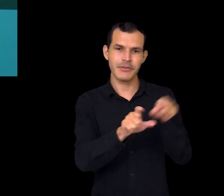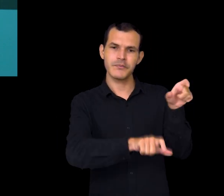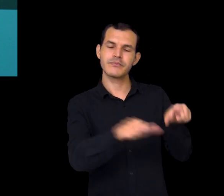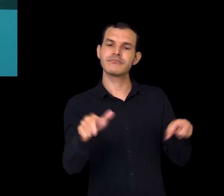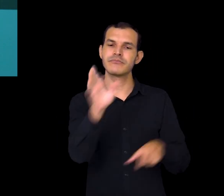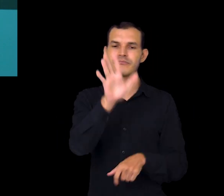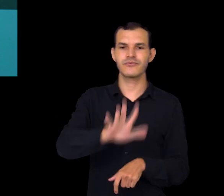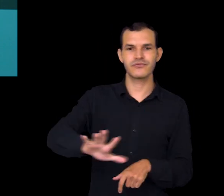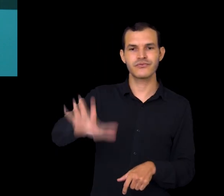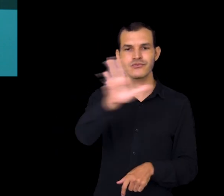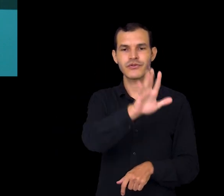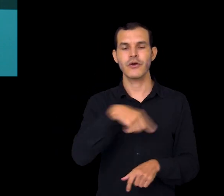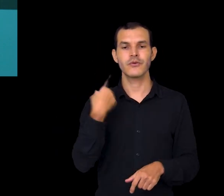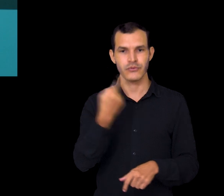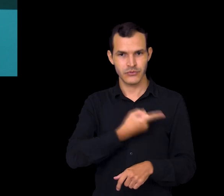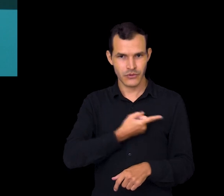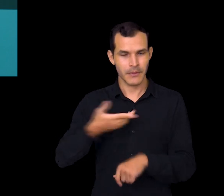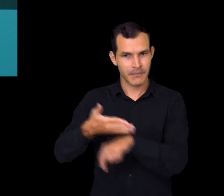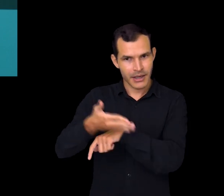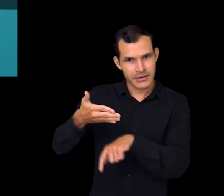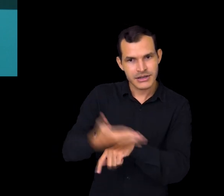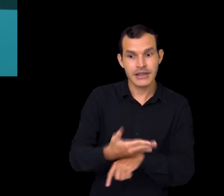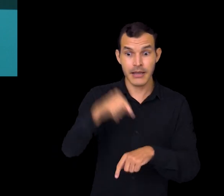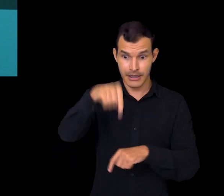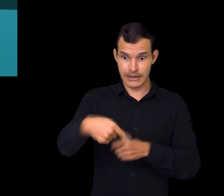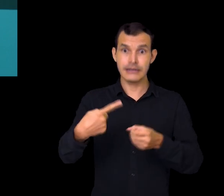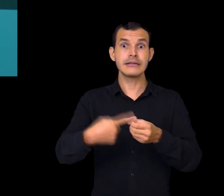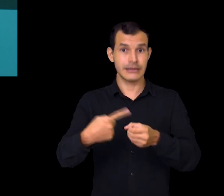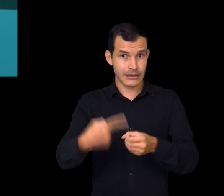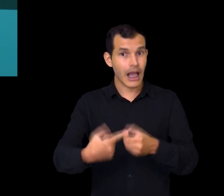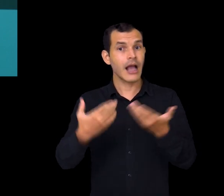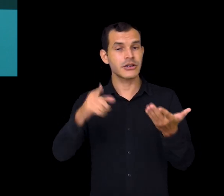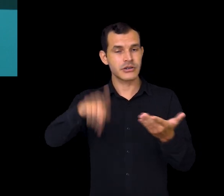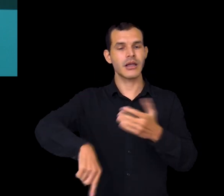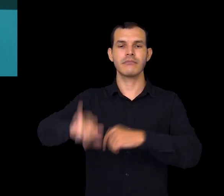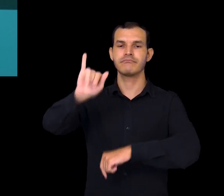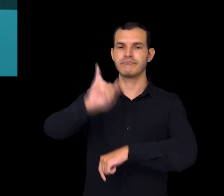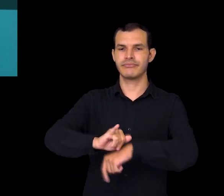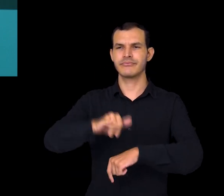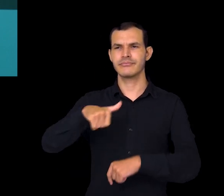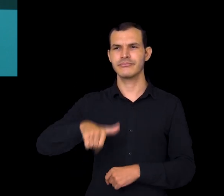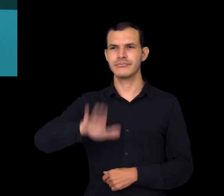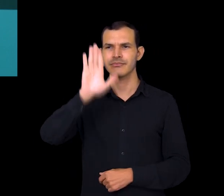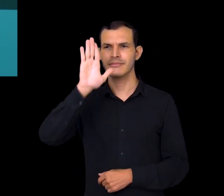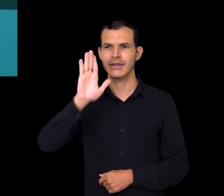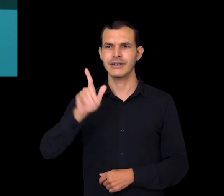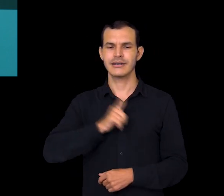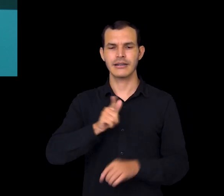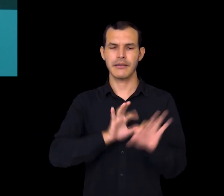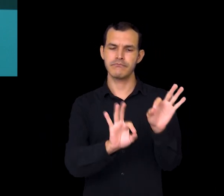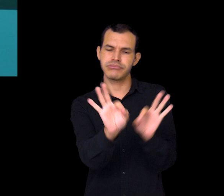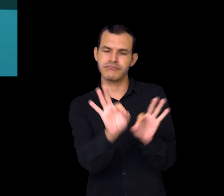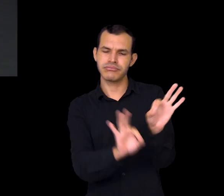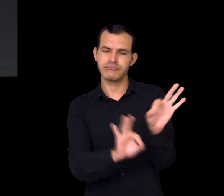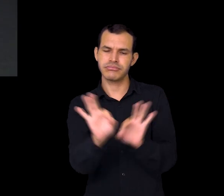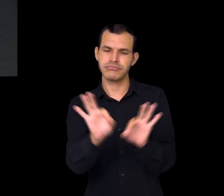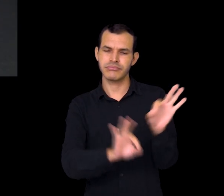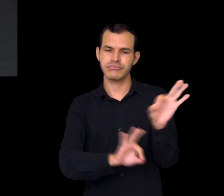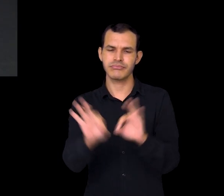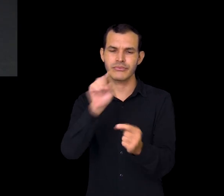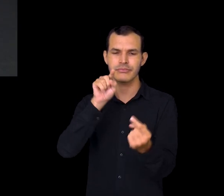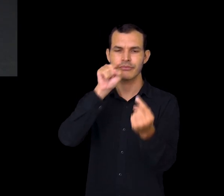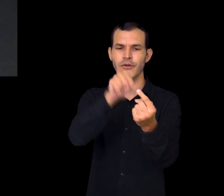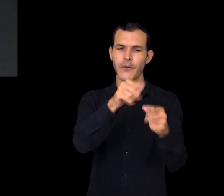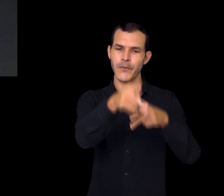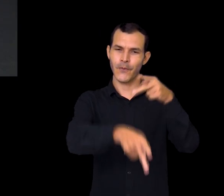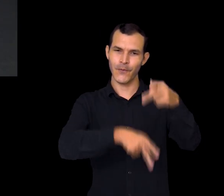e essa cidade, ela é a capital, uma das mais bem planejadas para o povo que tem, para a